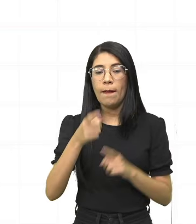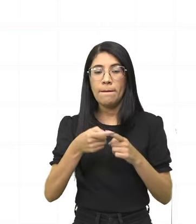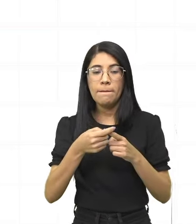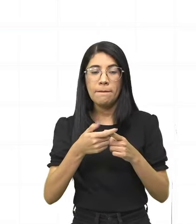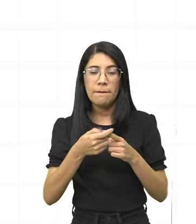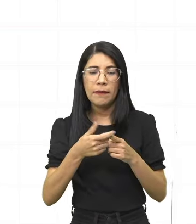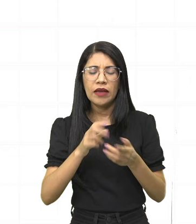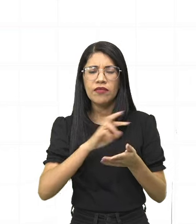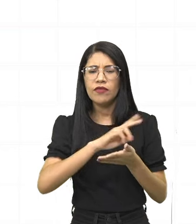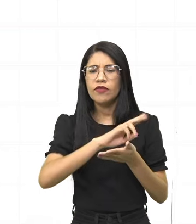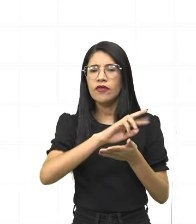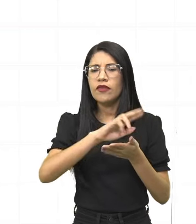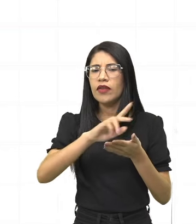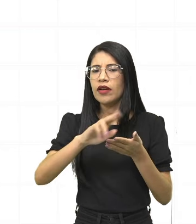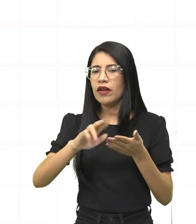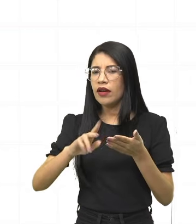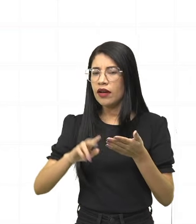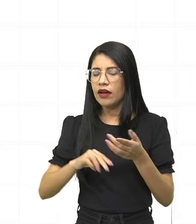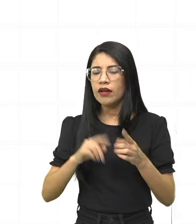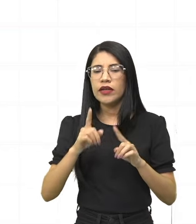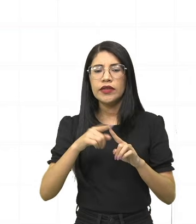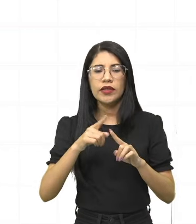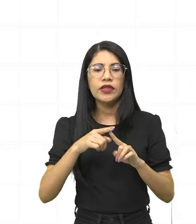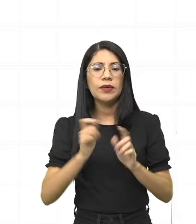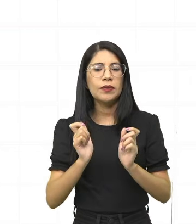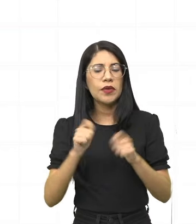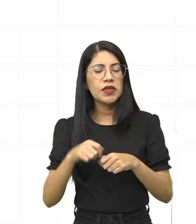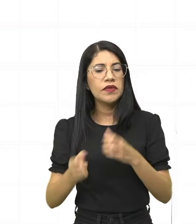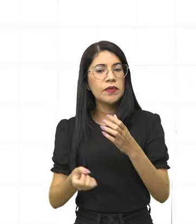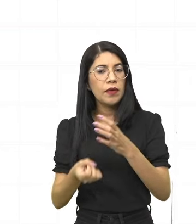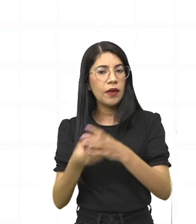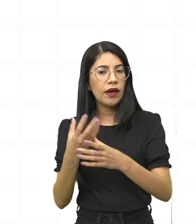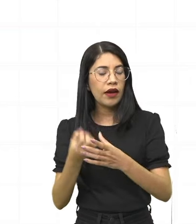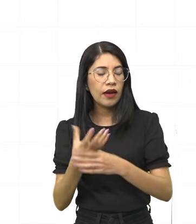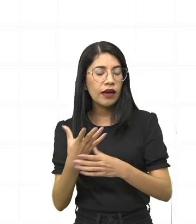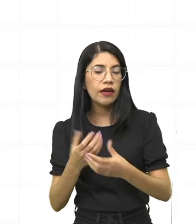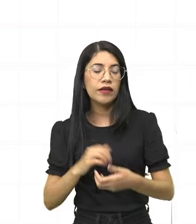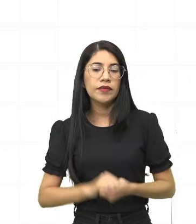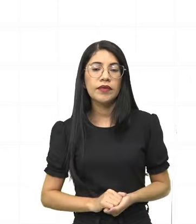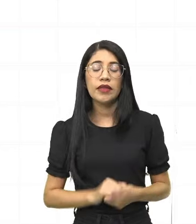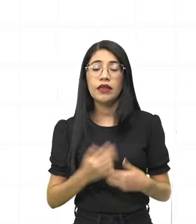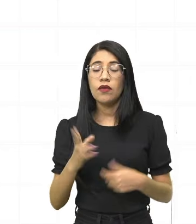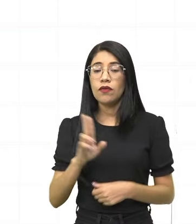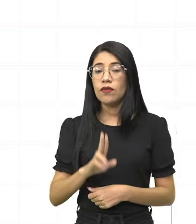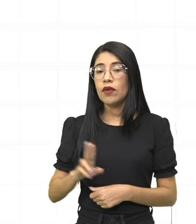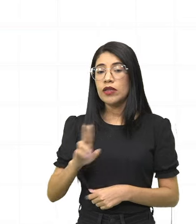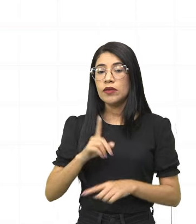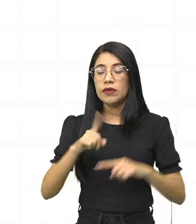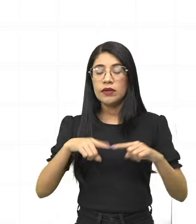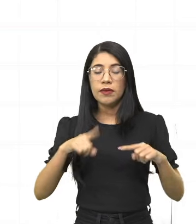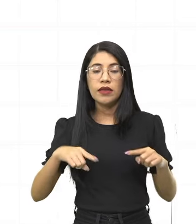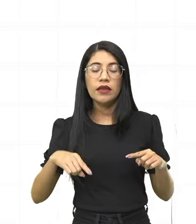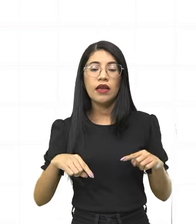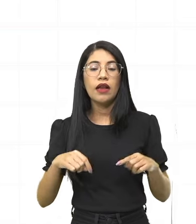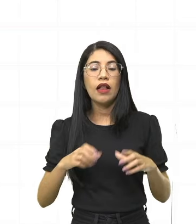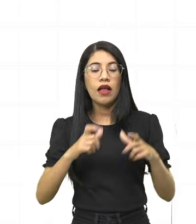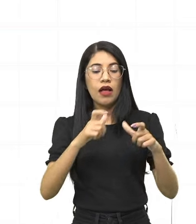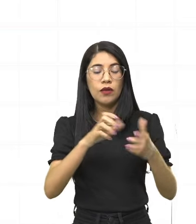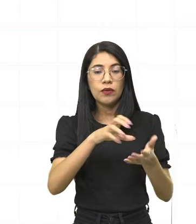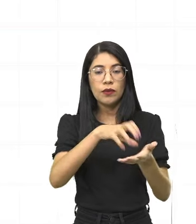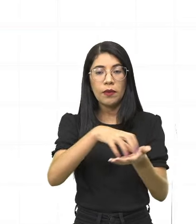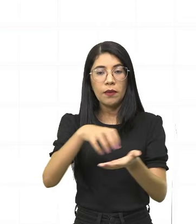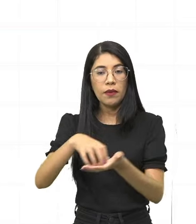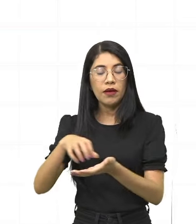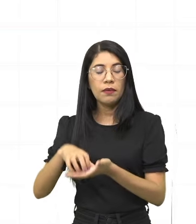soja, entre outras, tá bom? Então, essa matéria-prima, ela vai ser utilizada nas usinas que vão ser